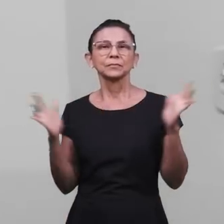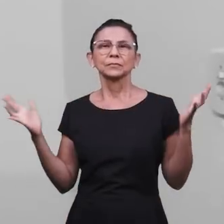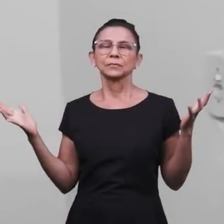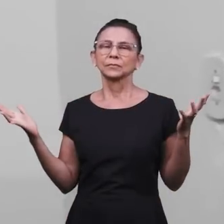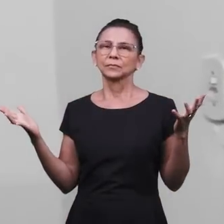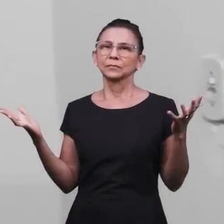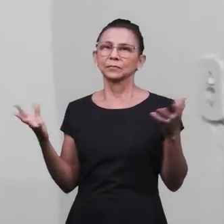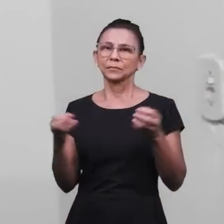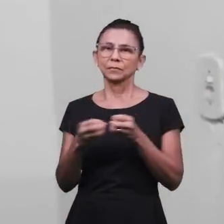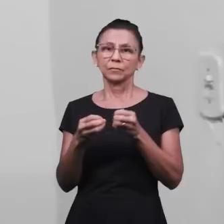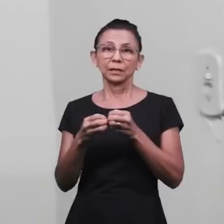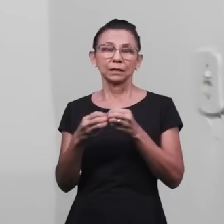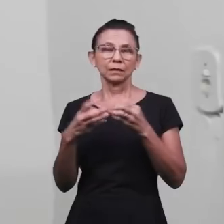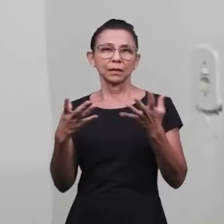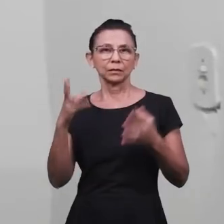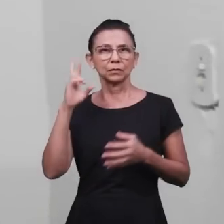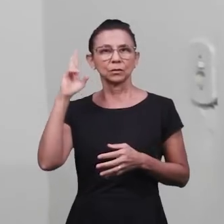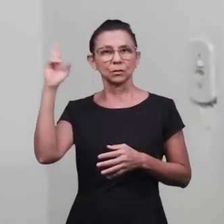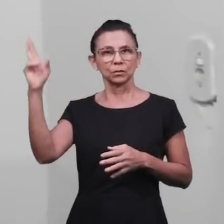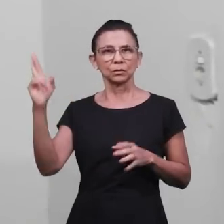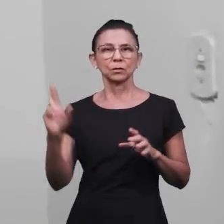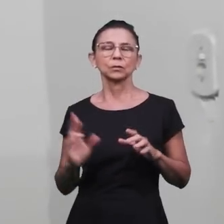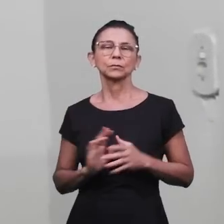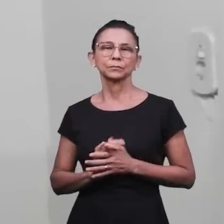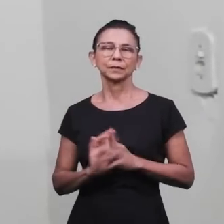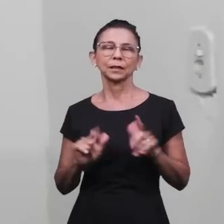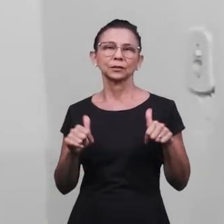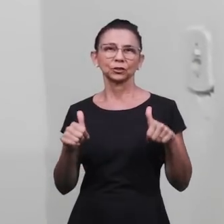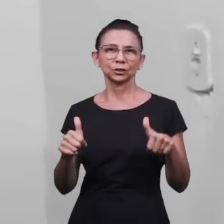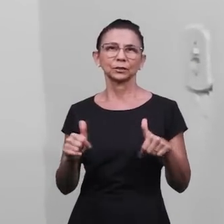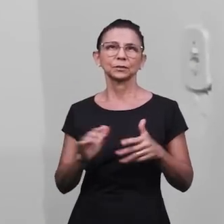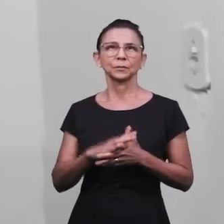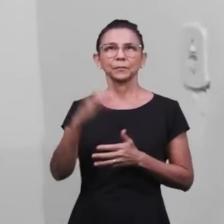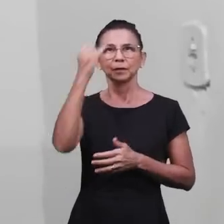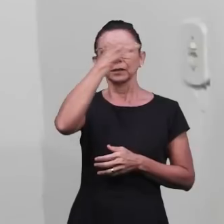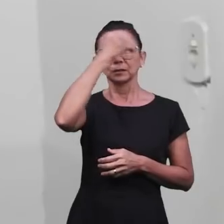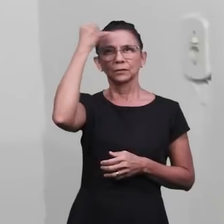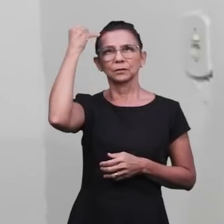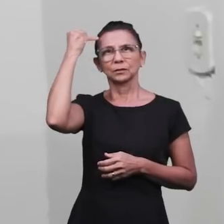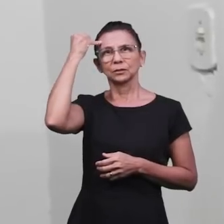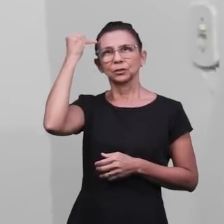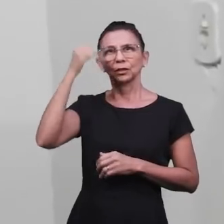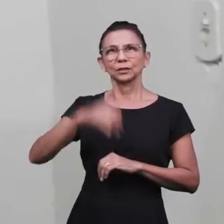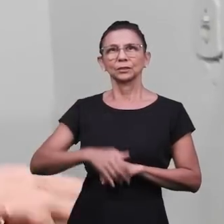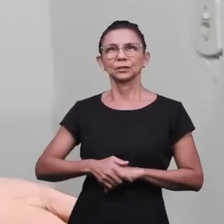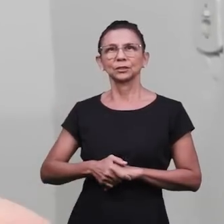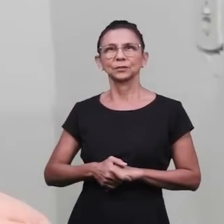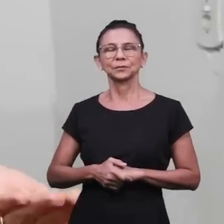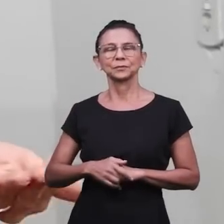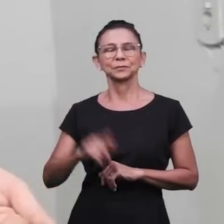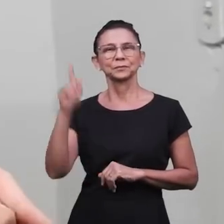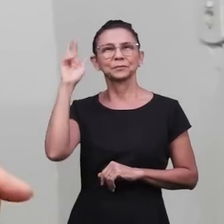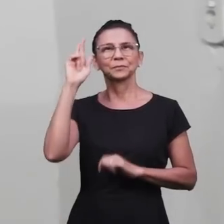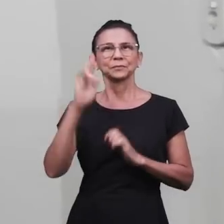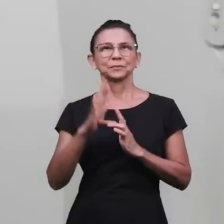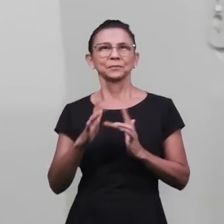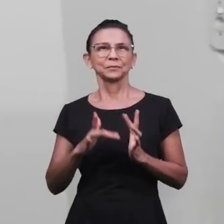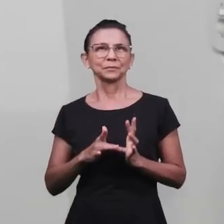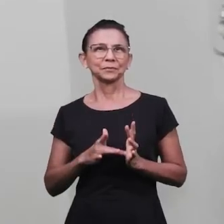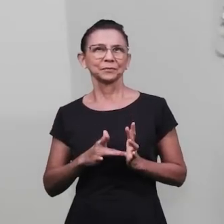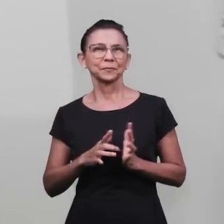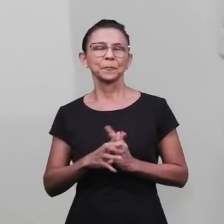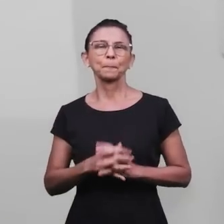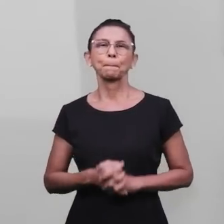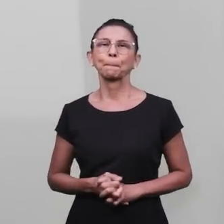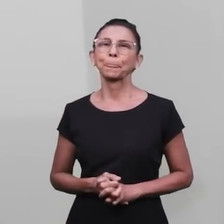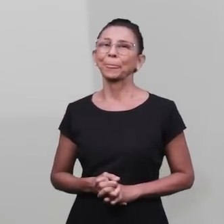pelas grandes maravilhas que o Senhor tem operado na região centro-oeste. Jorge, é com você. Muito obrigada a todos por assistirem.